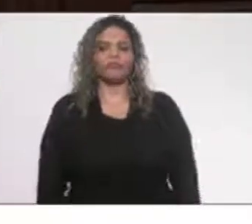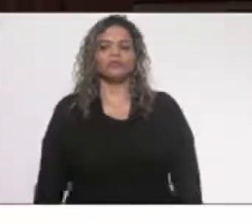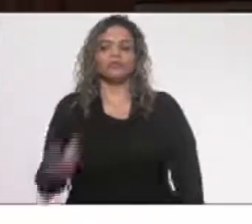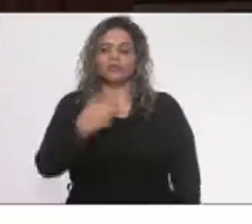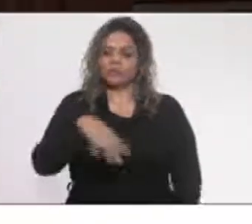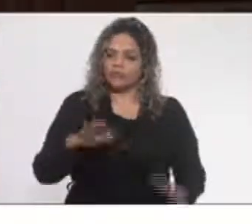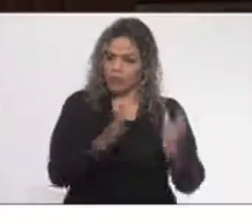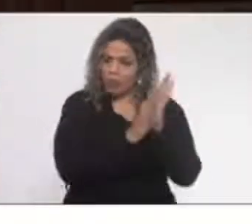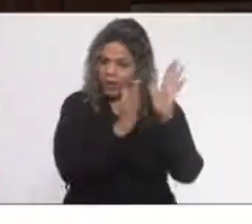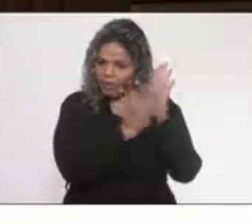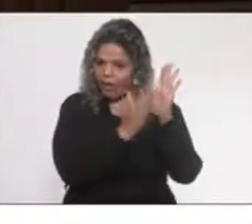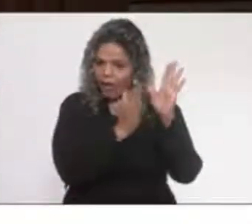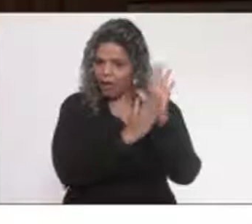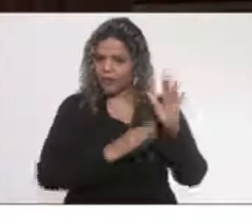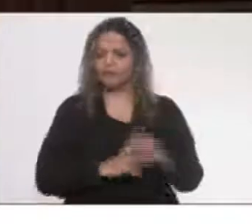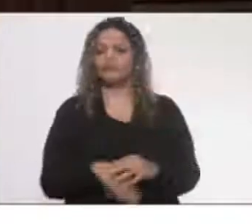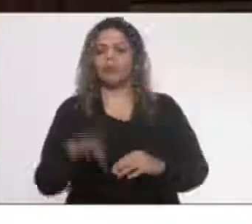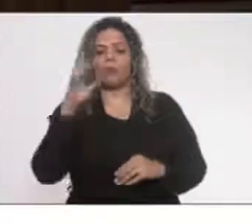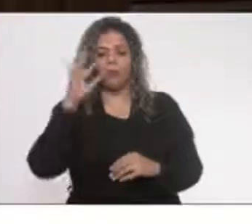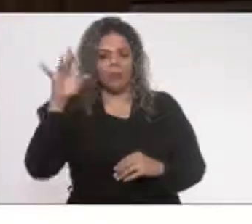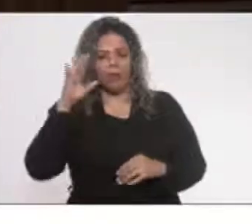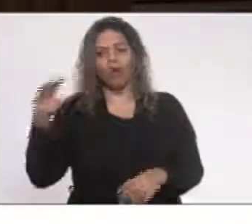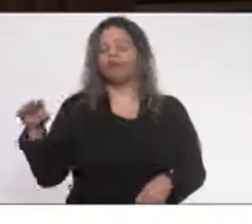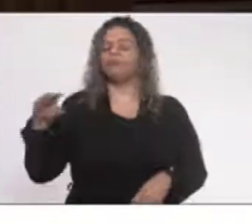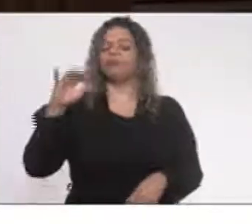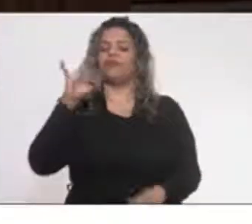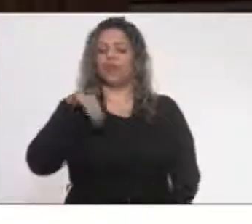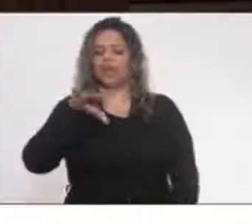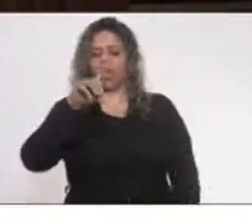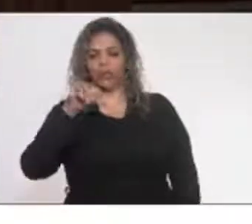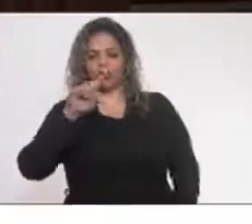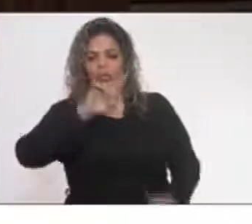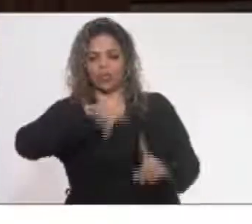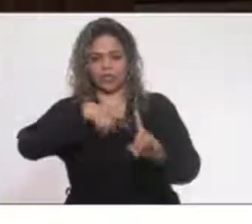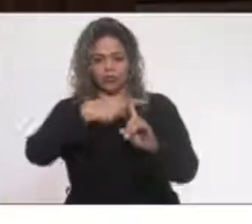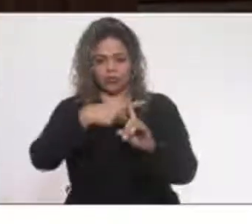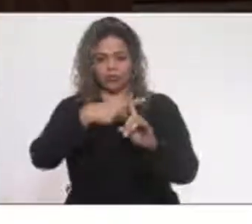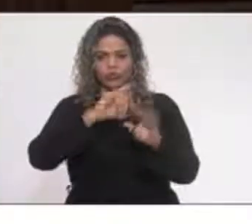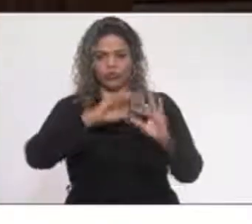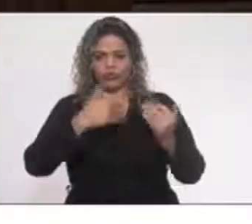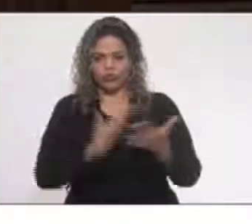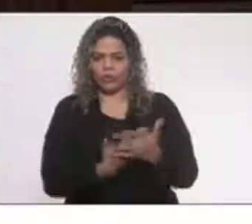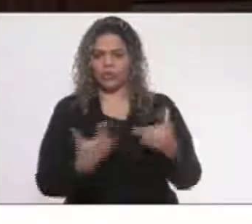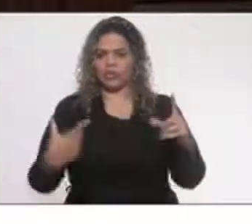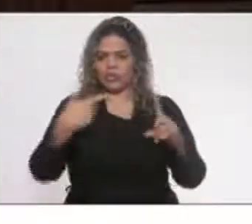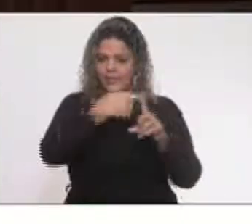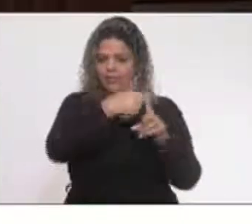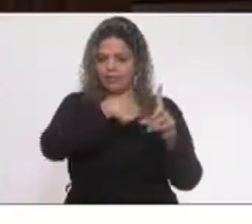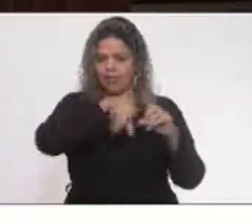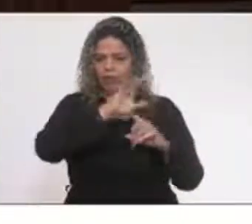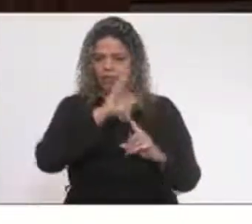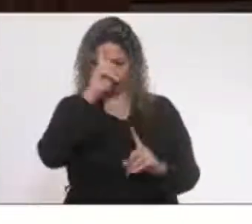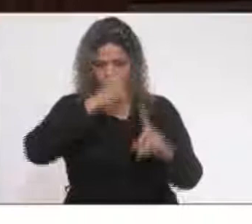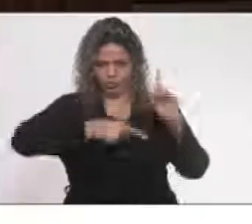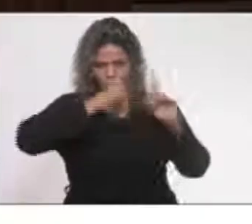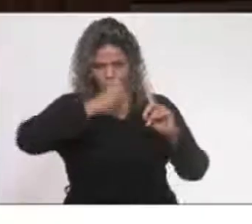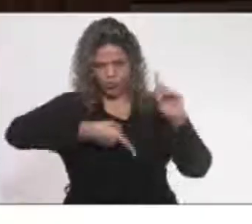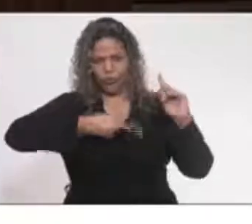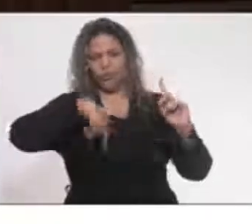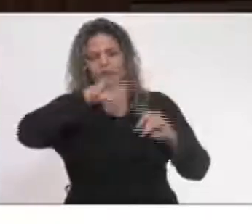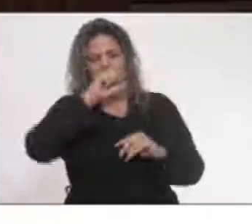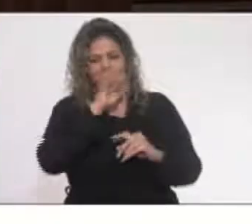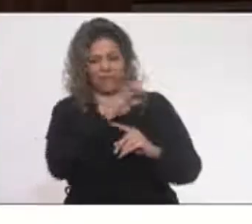prestaram uma homenagem à memória de Fernando Santa Cruz, estudante assassinado pela ditadura civil-militar,